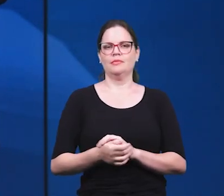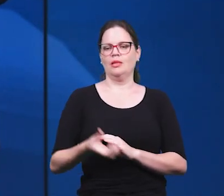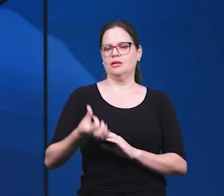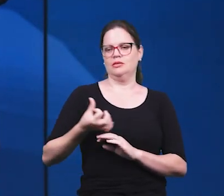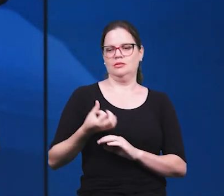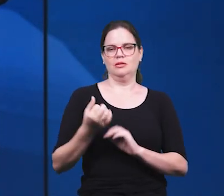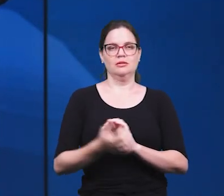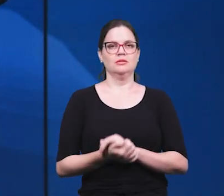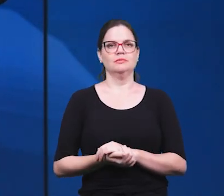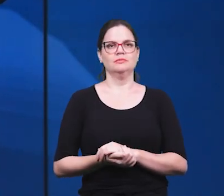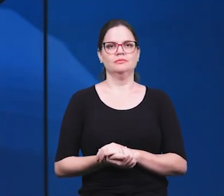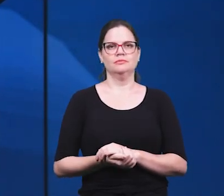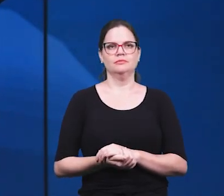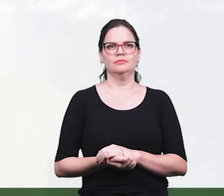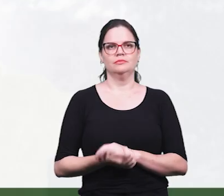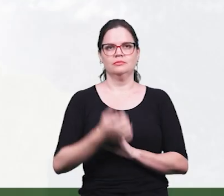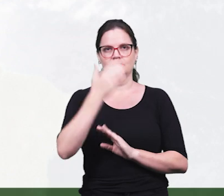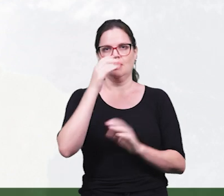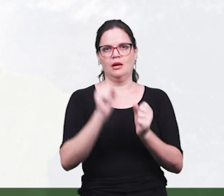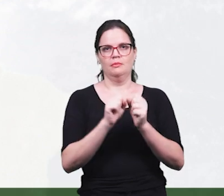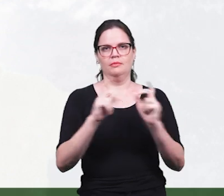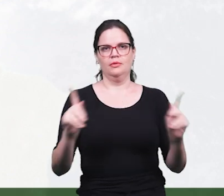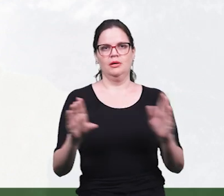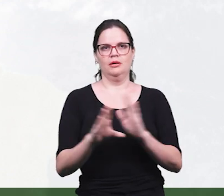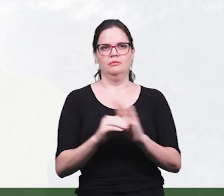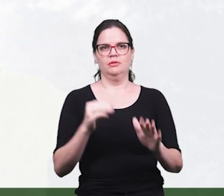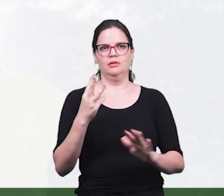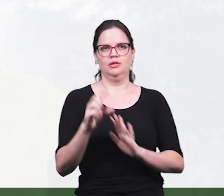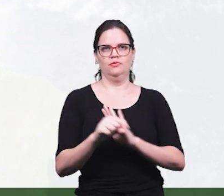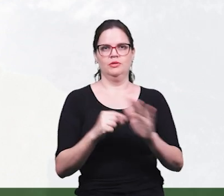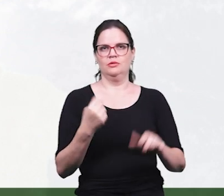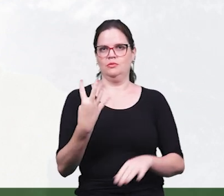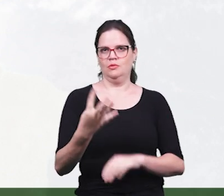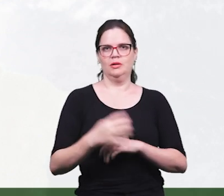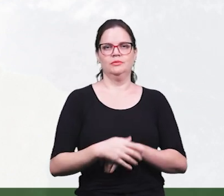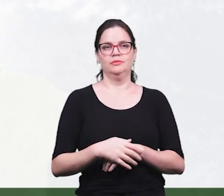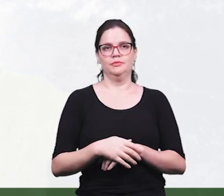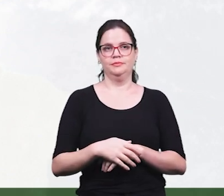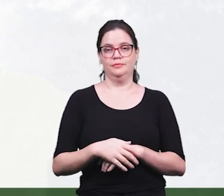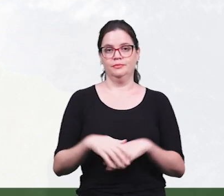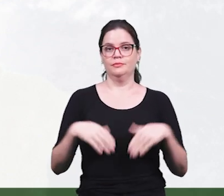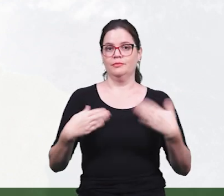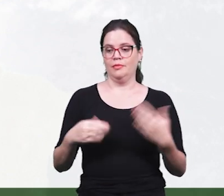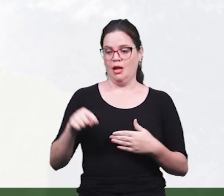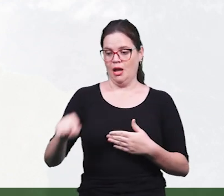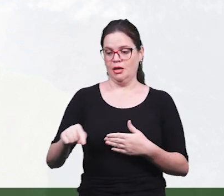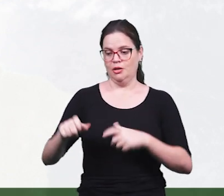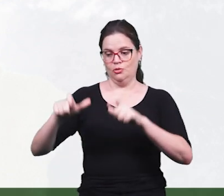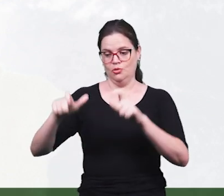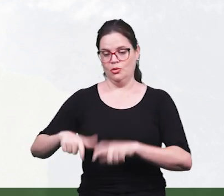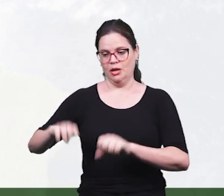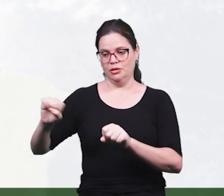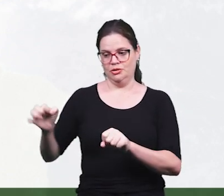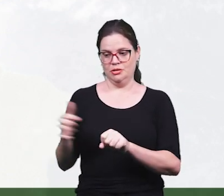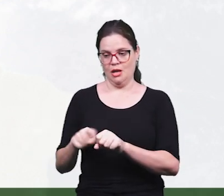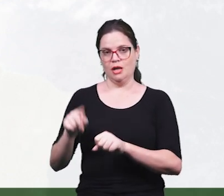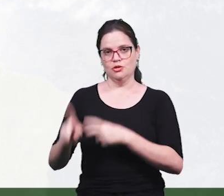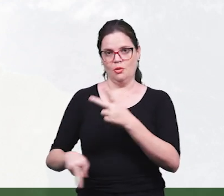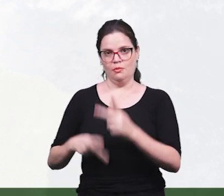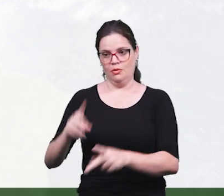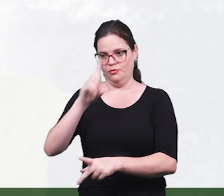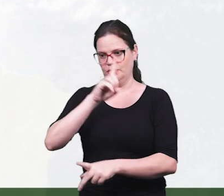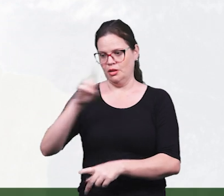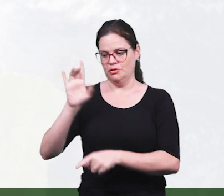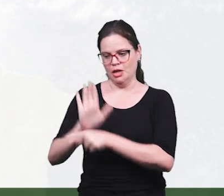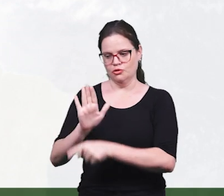sexta pergunta, ela diz assim: em Apocalipse capítulo 3, verso 4, Deus ajudou a igreja a não se misturar